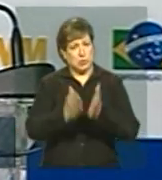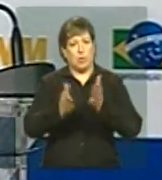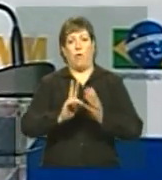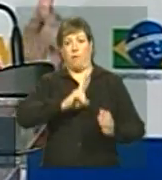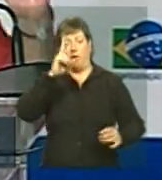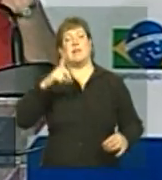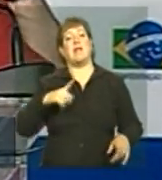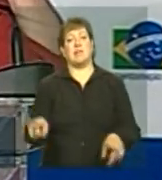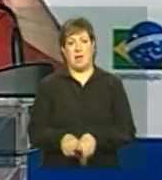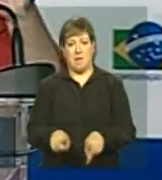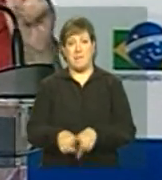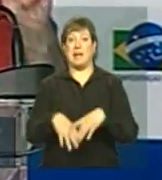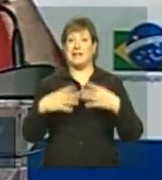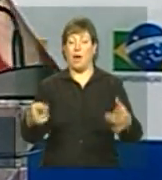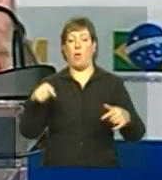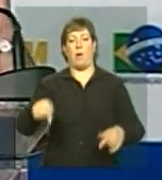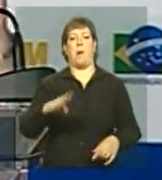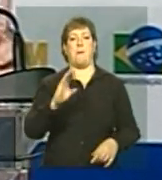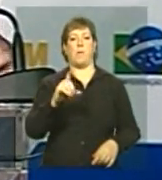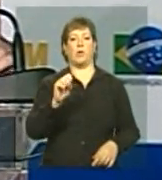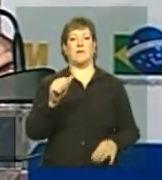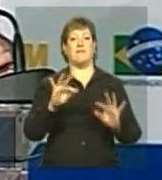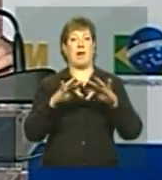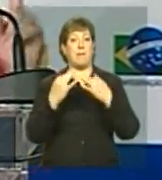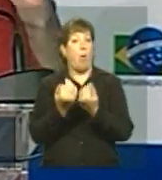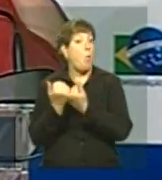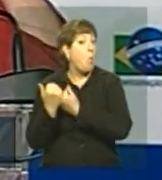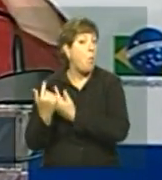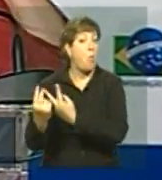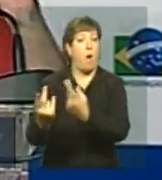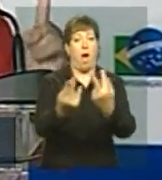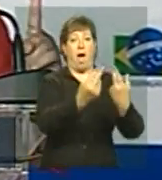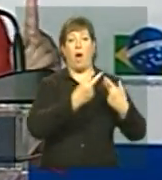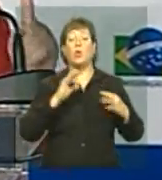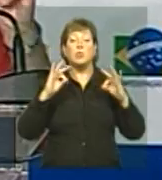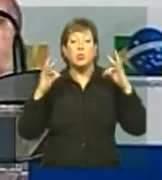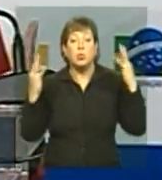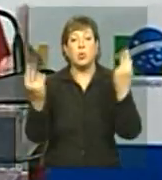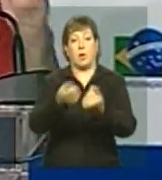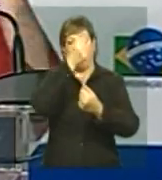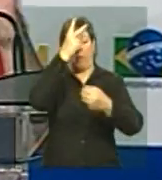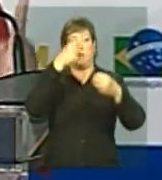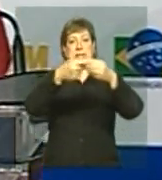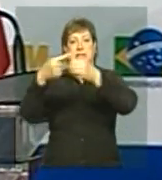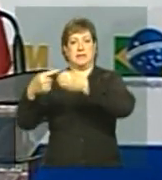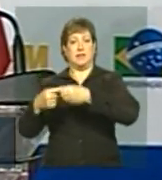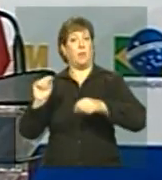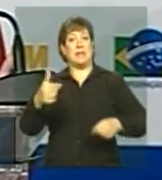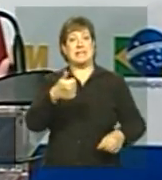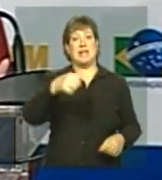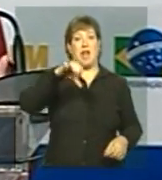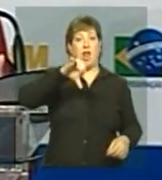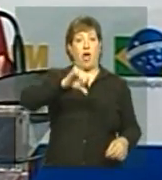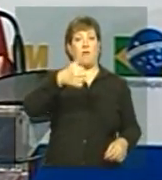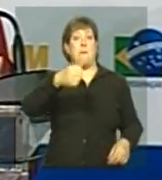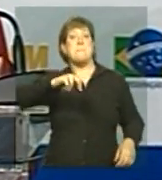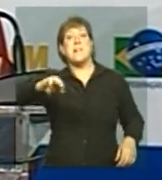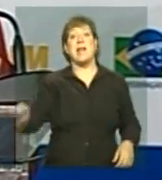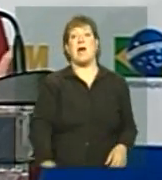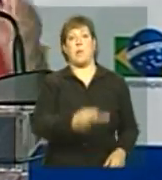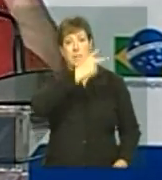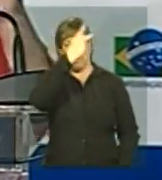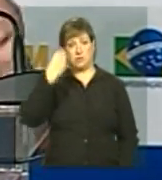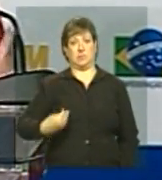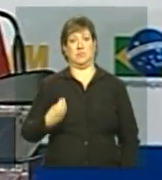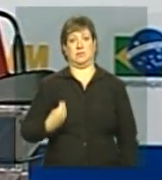Bolsa Família é para todos os municípios. Isso é fundamental num país com 191 milhões de